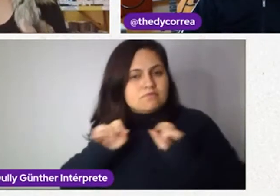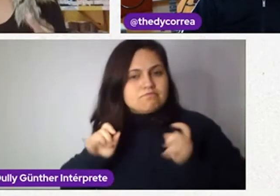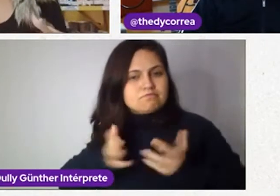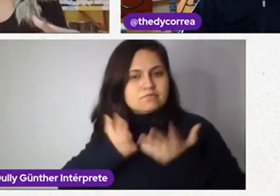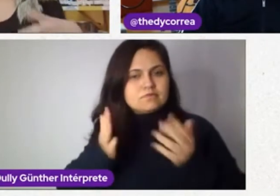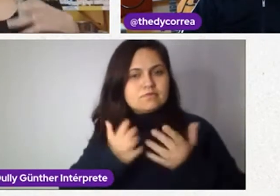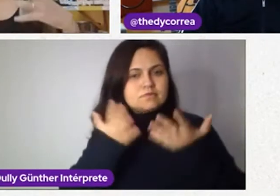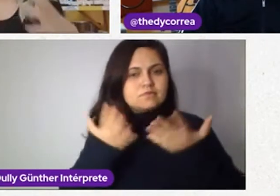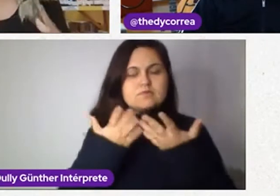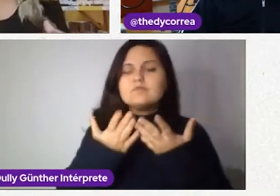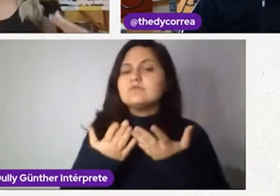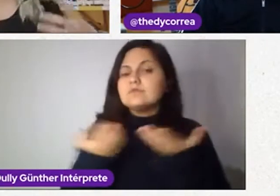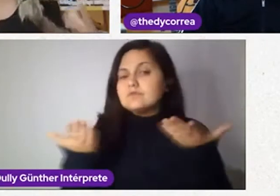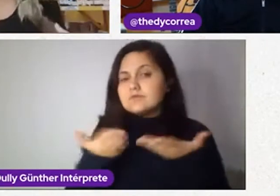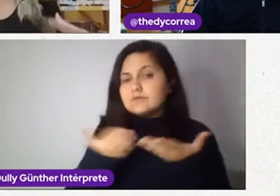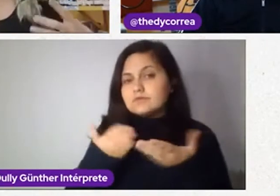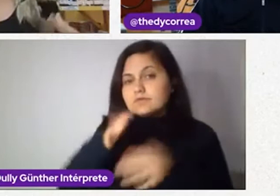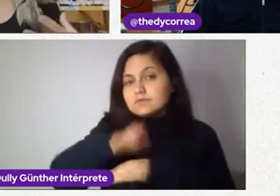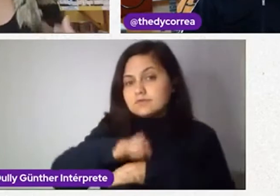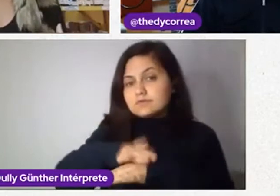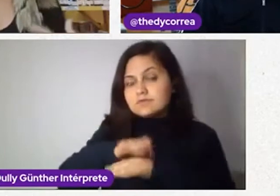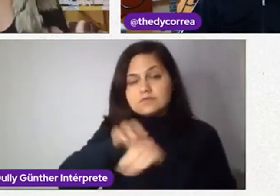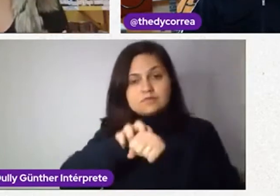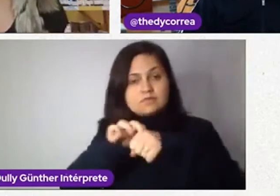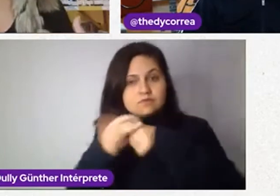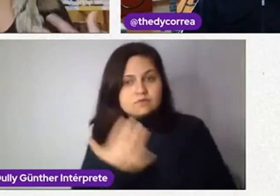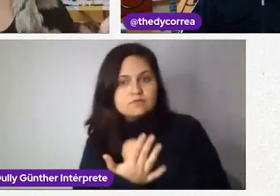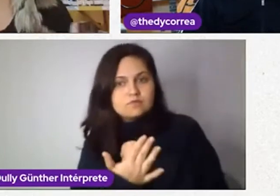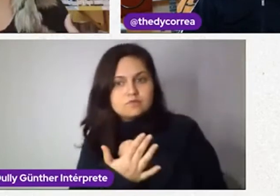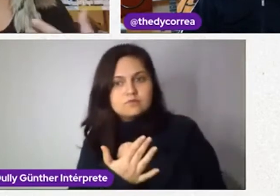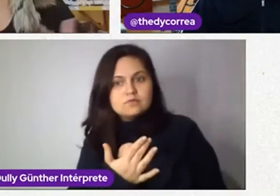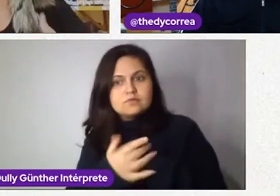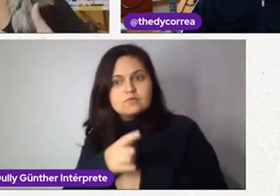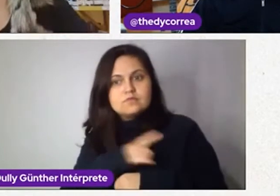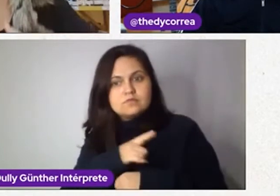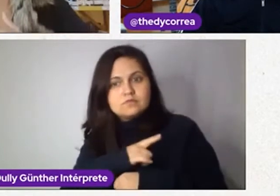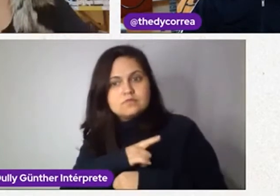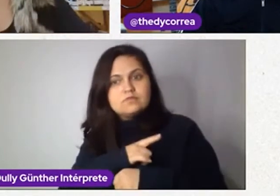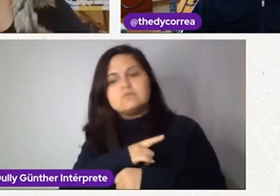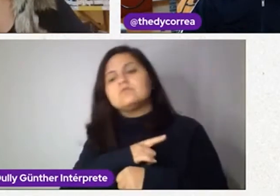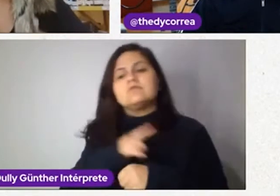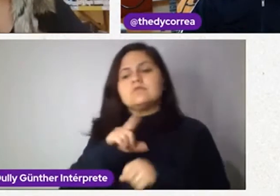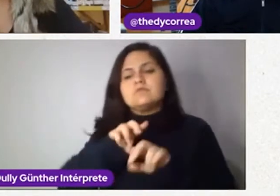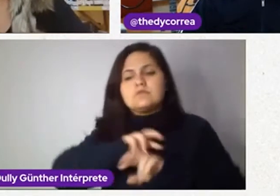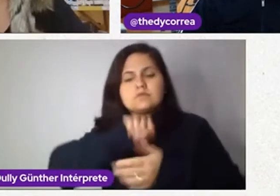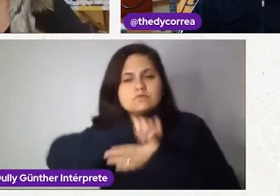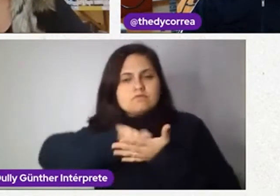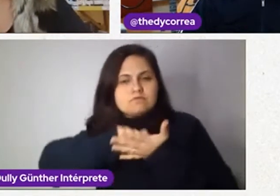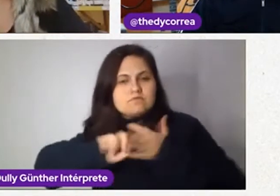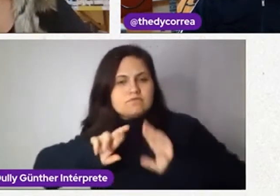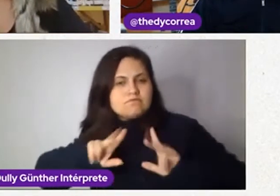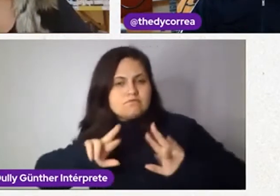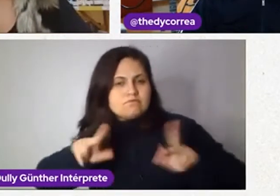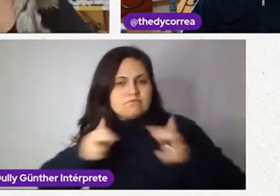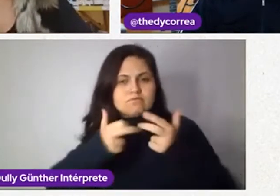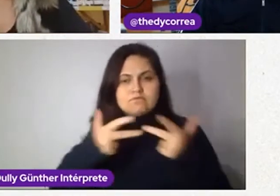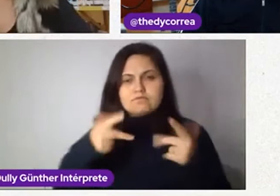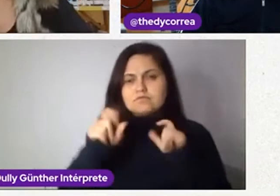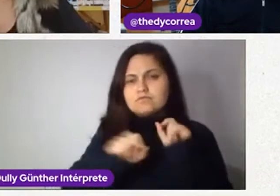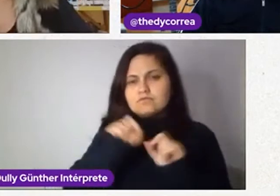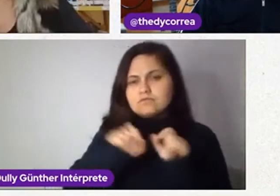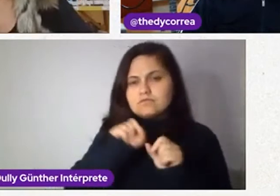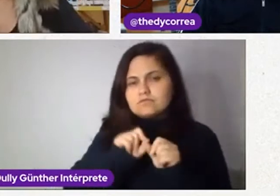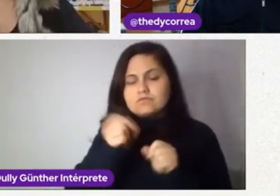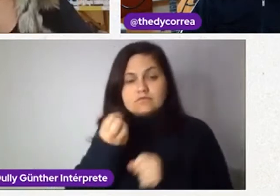inspirando agora, esse momento da pandemia, tem te inspirado a escrever coisas diferentes do que normalmente tu fazia,